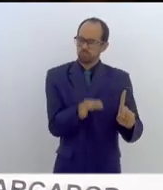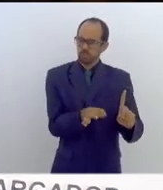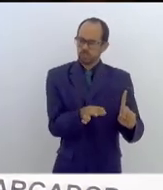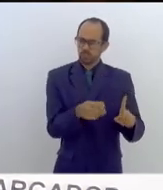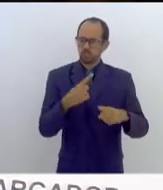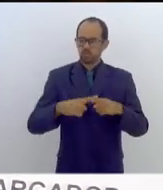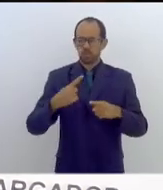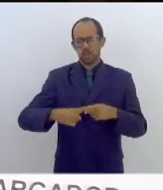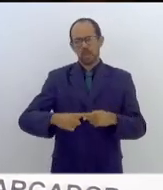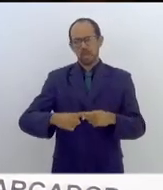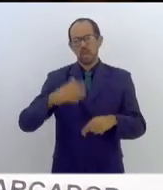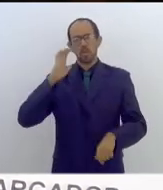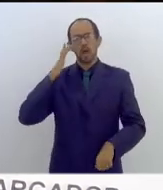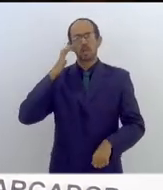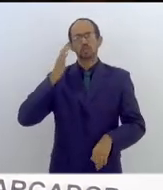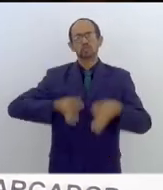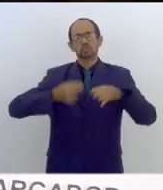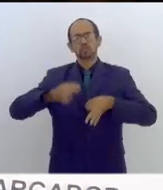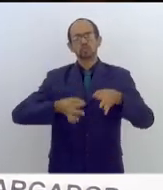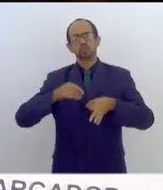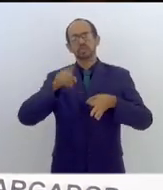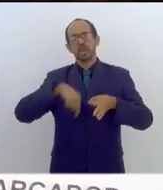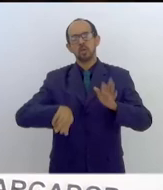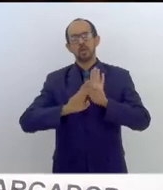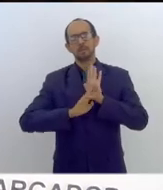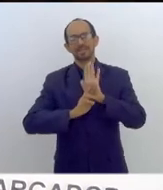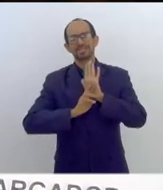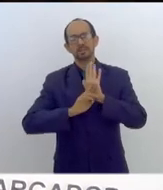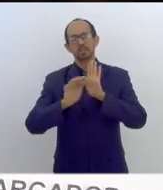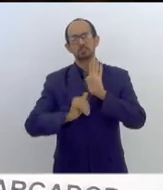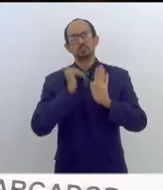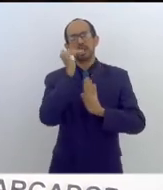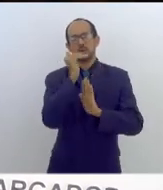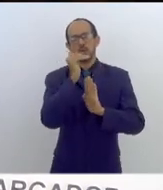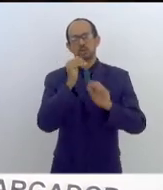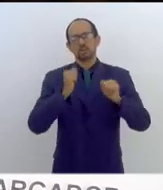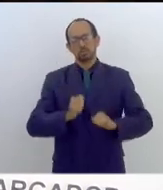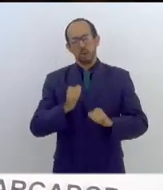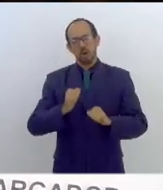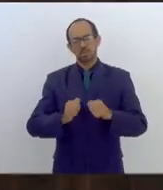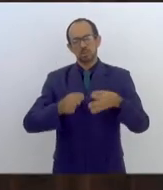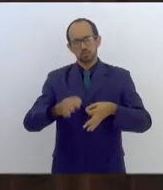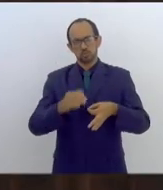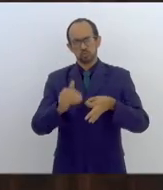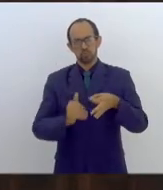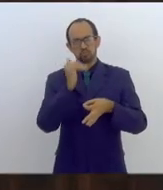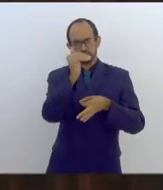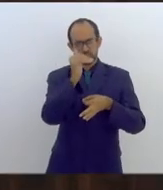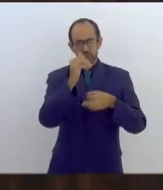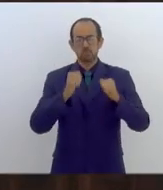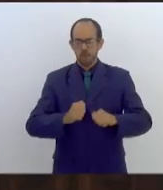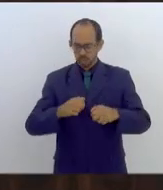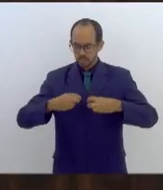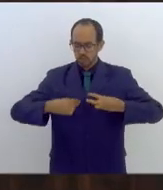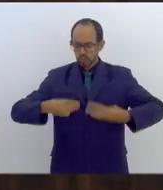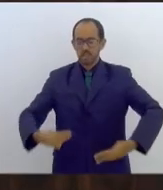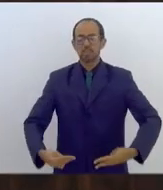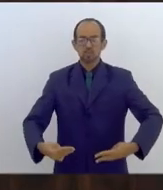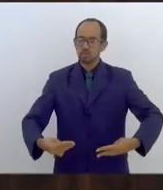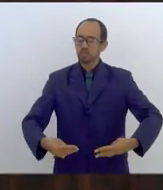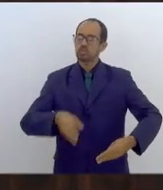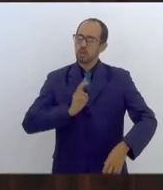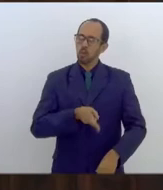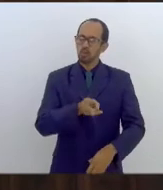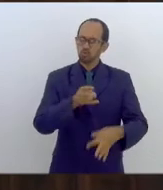acho que o juiz é o nosso título maior né Você pode ser Desembargador você não deixa de ser juiz você pode ser Ministro você não deixa de ser juiz